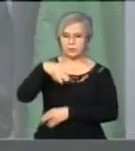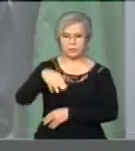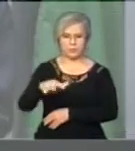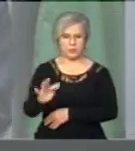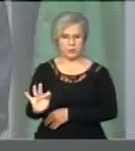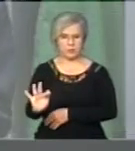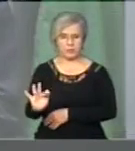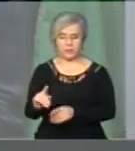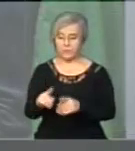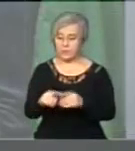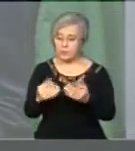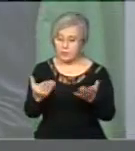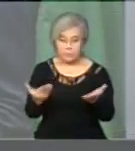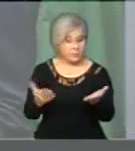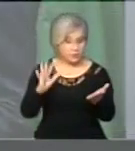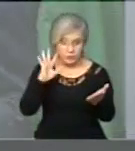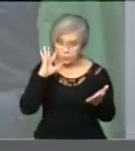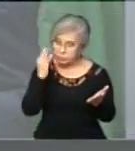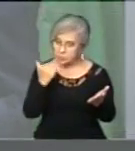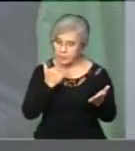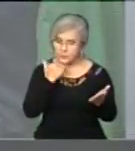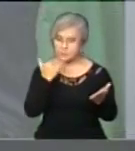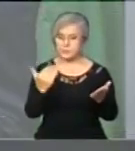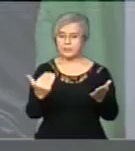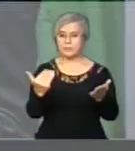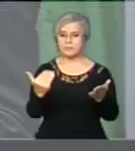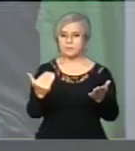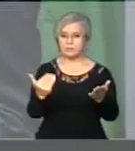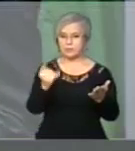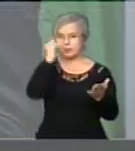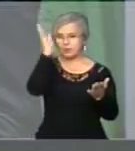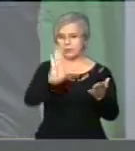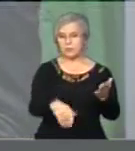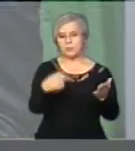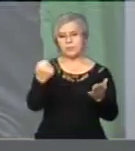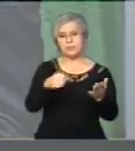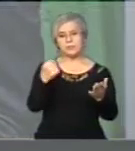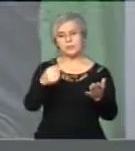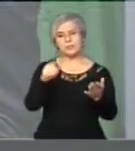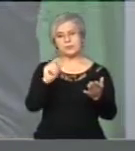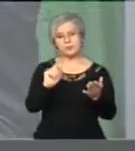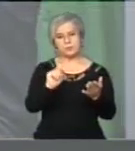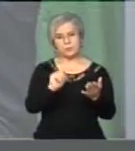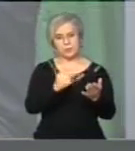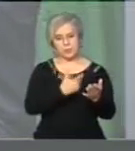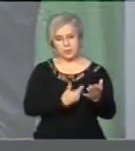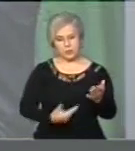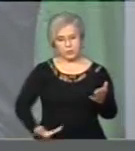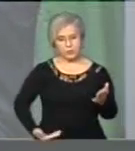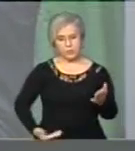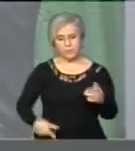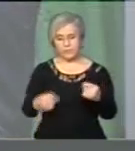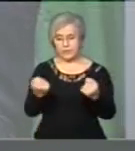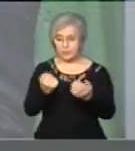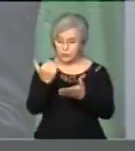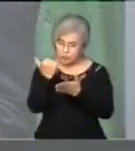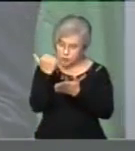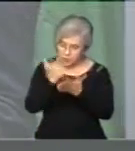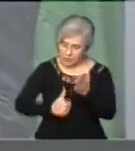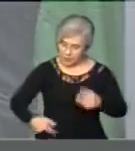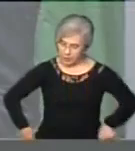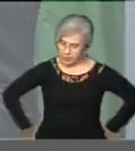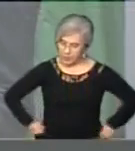Mas essa não é a solução para o Brasil. A solução para o Brasil é que o governo estivesse preocupado em cortar